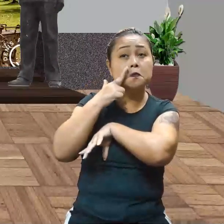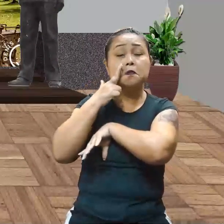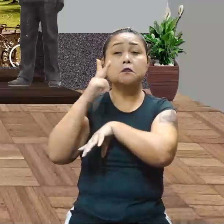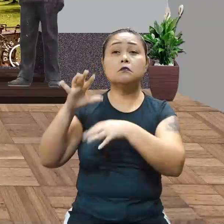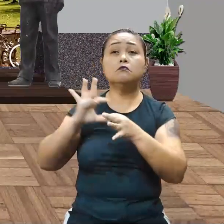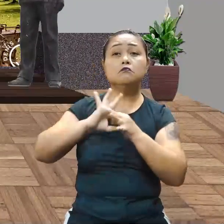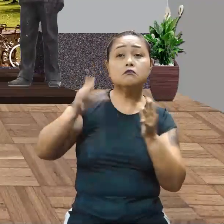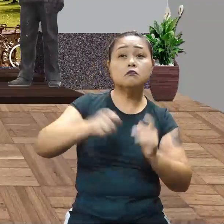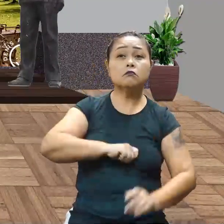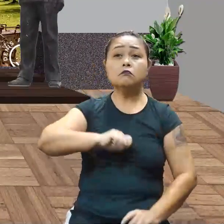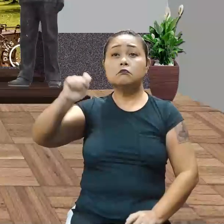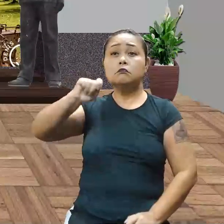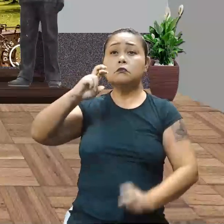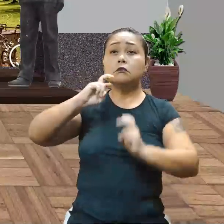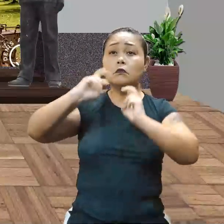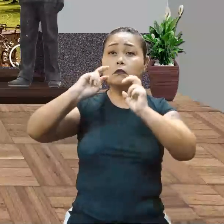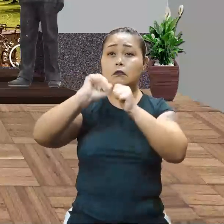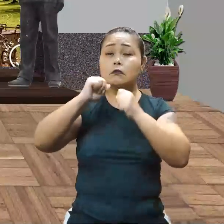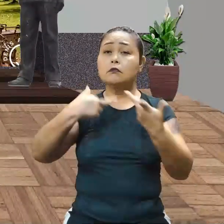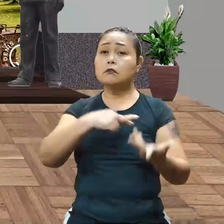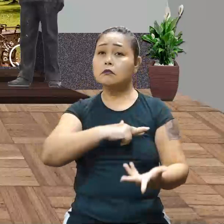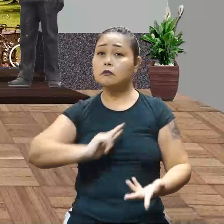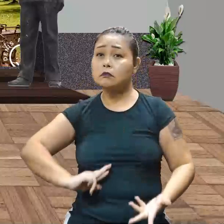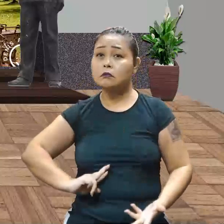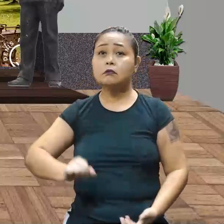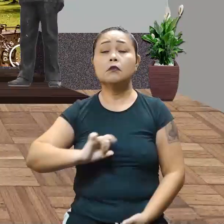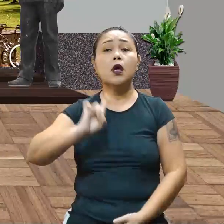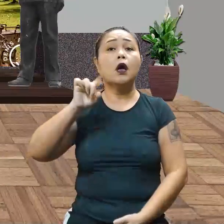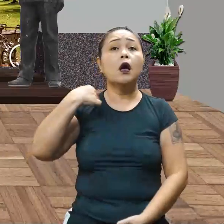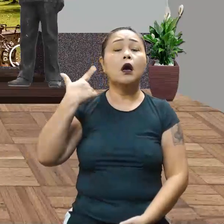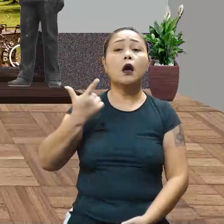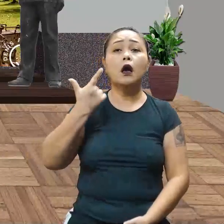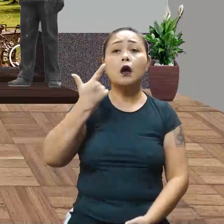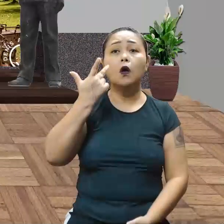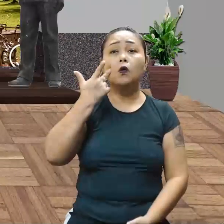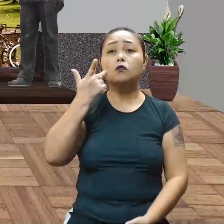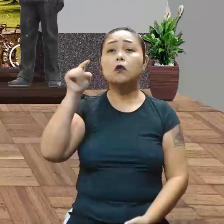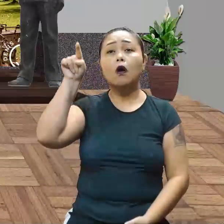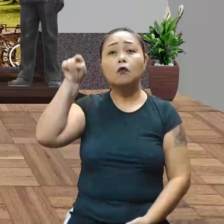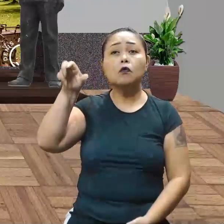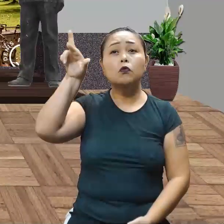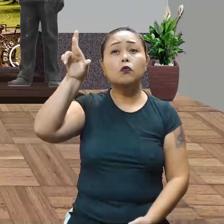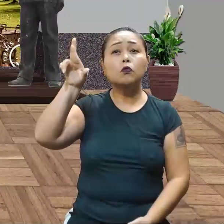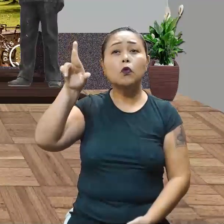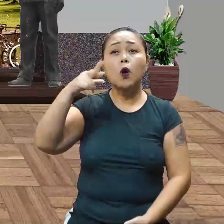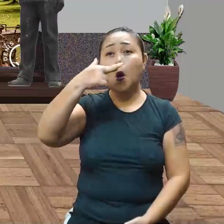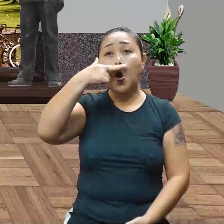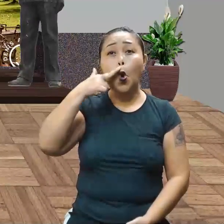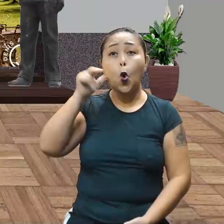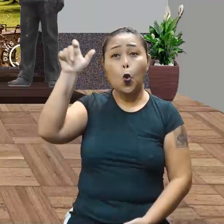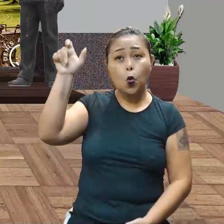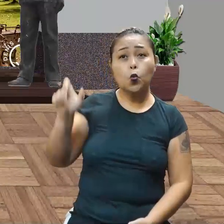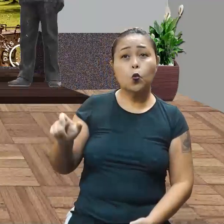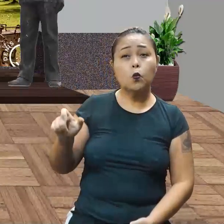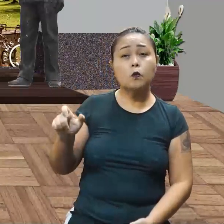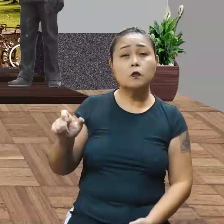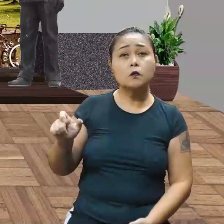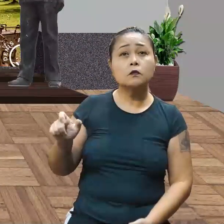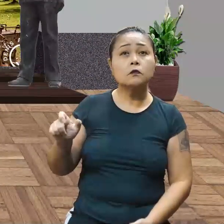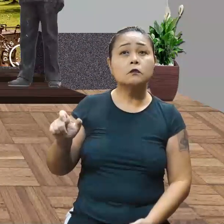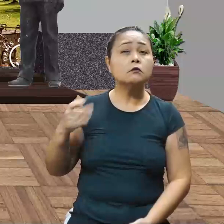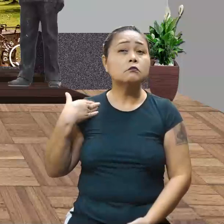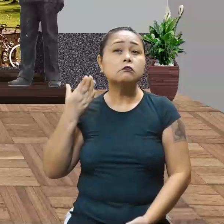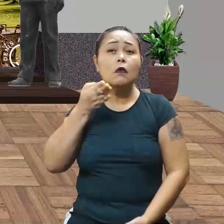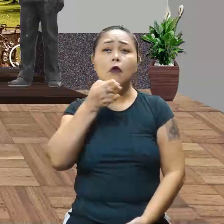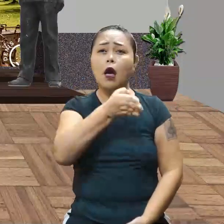da República. Nós vimos também a questão do Rondon, de ele estar